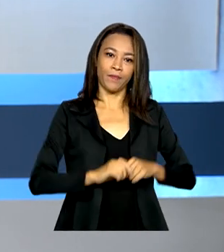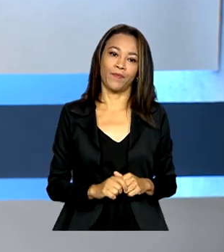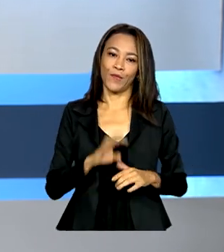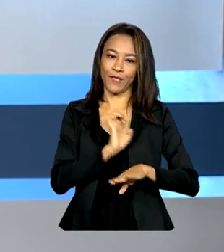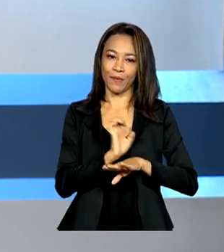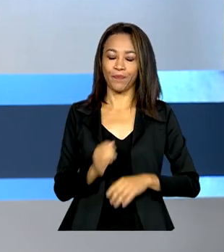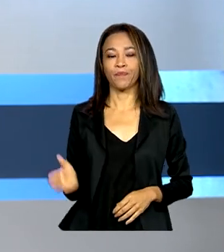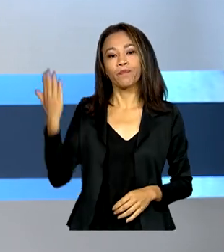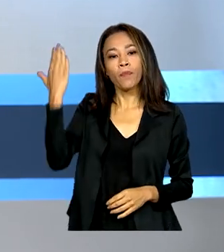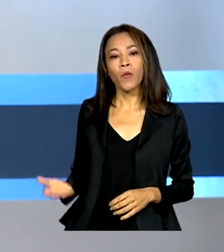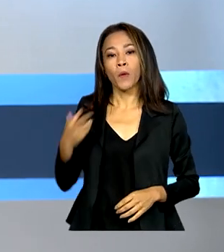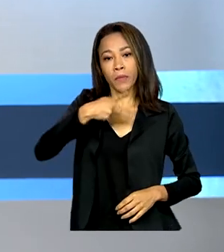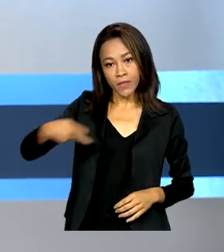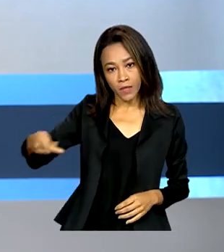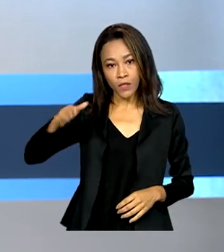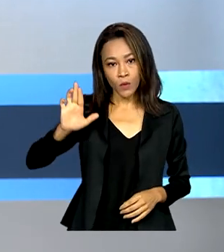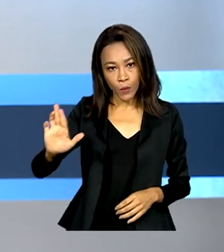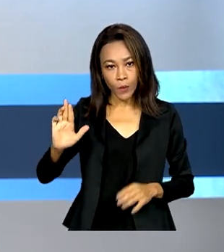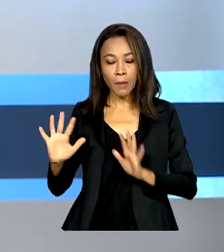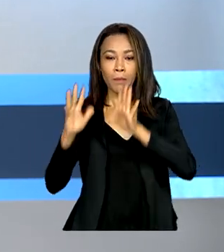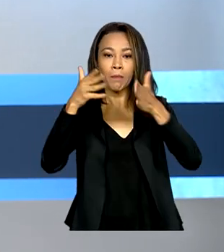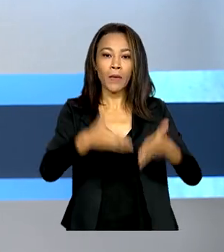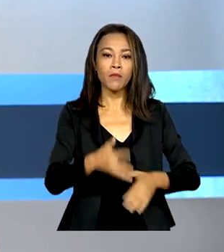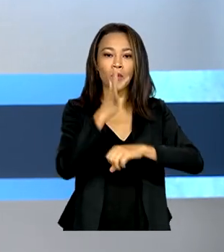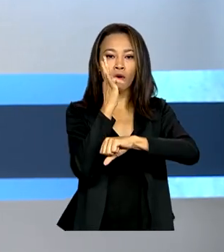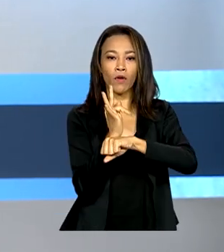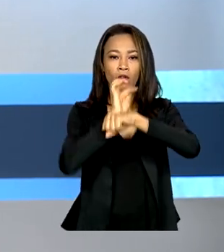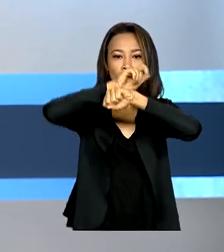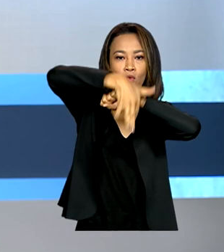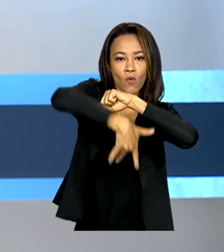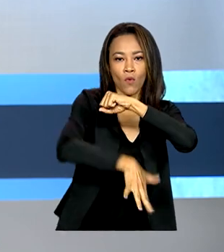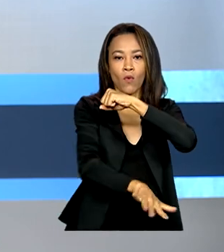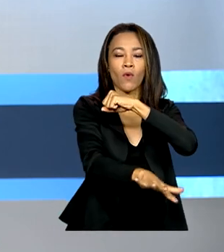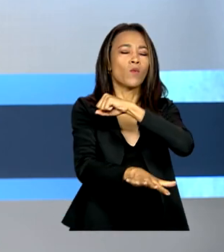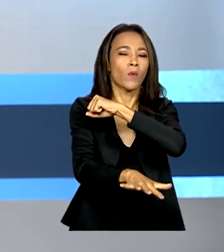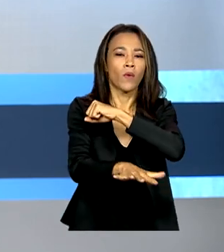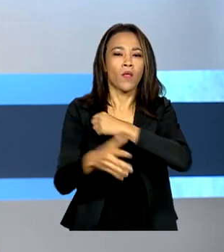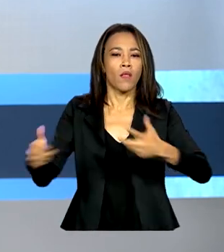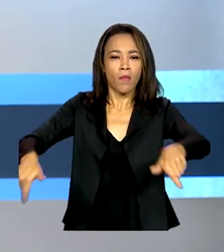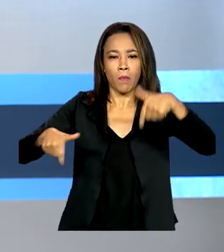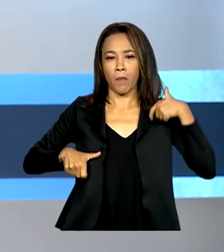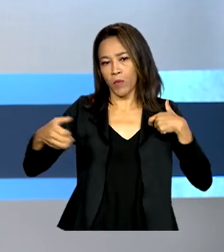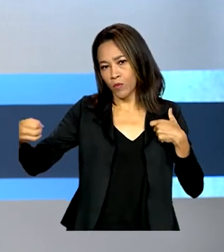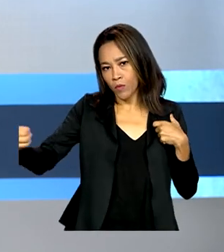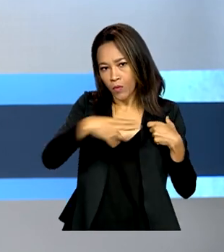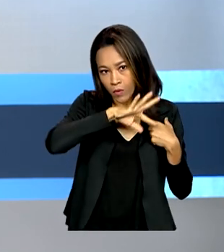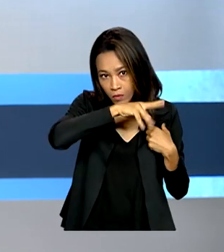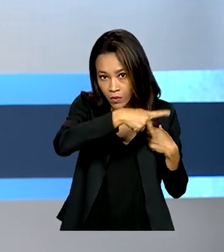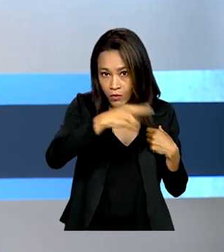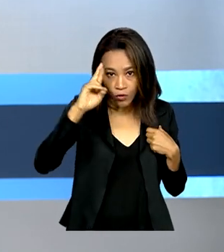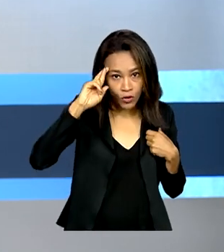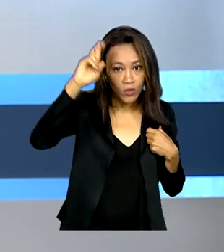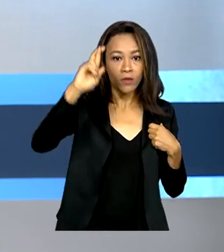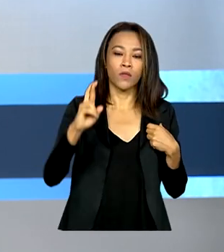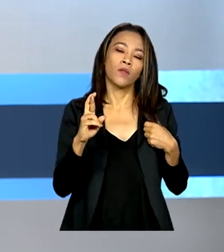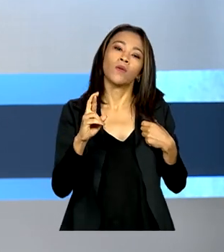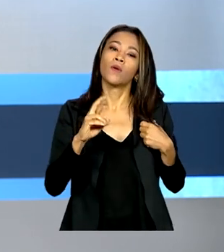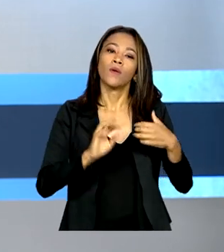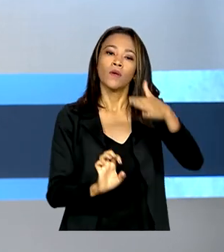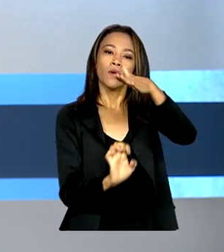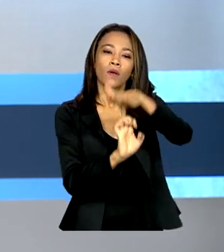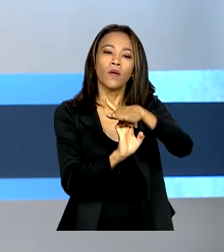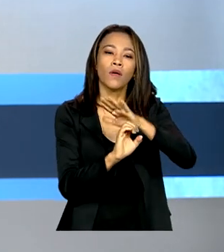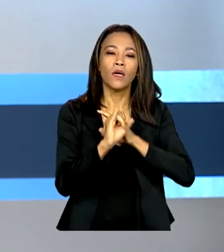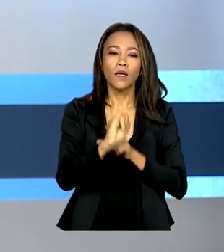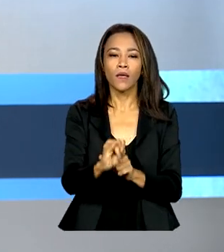O presidente Lula participou em Foz do Iguaçu da posse do novo diretor brasileiro de Itaipu Binacional. Ele também se